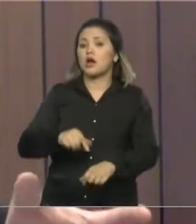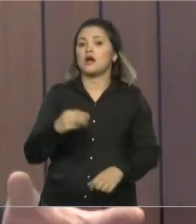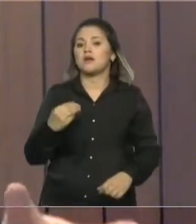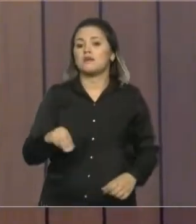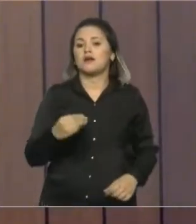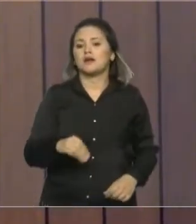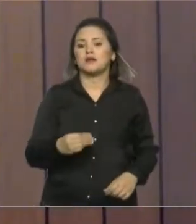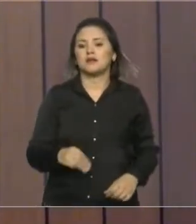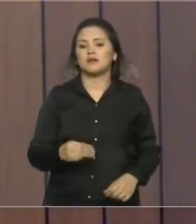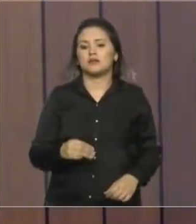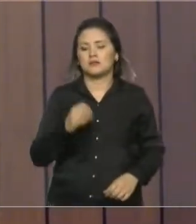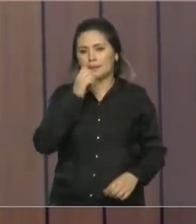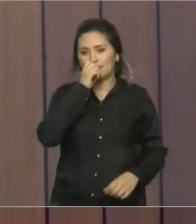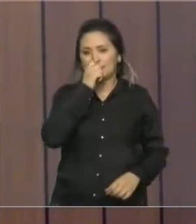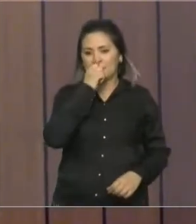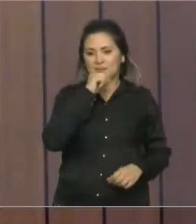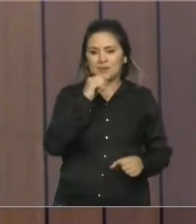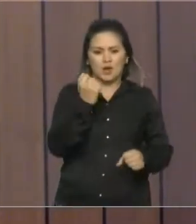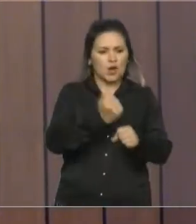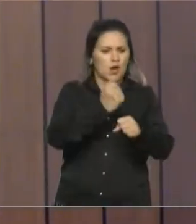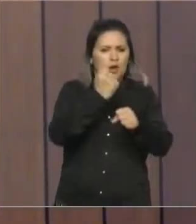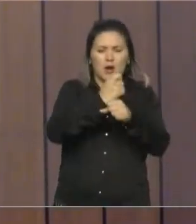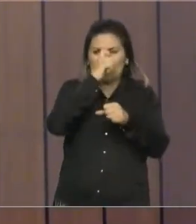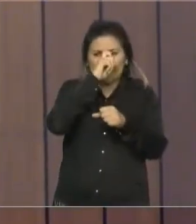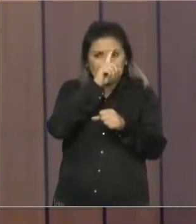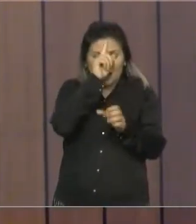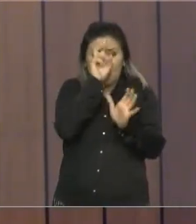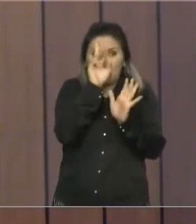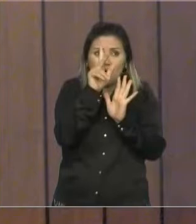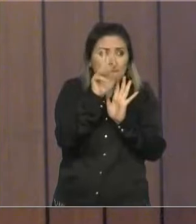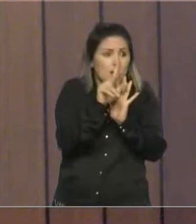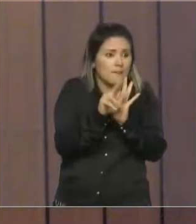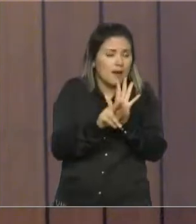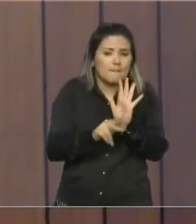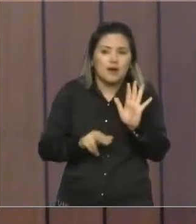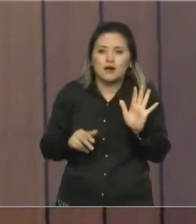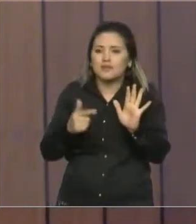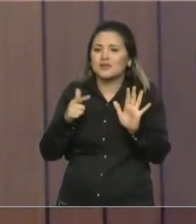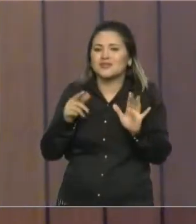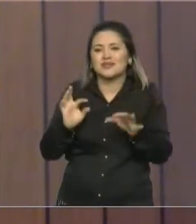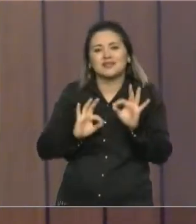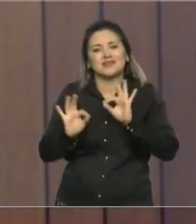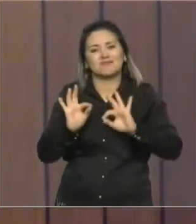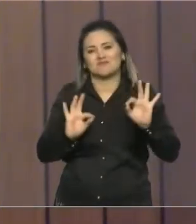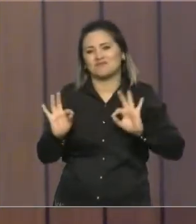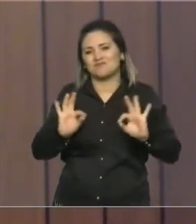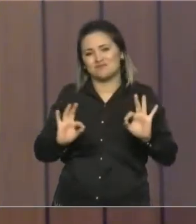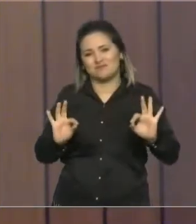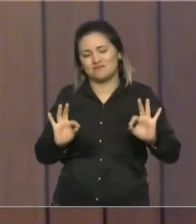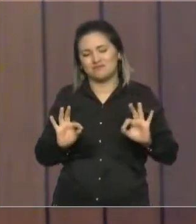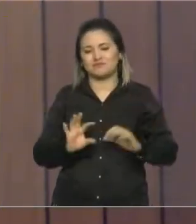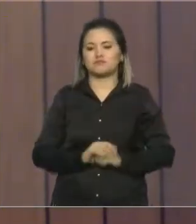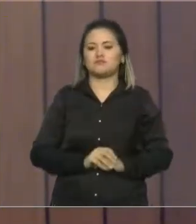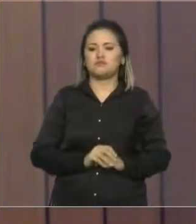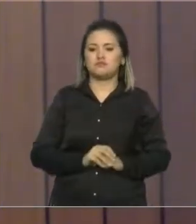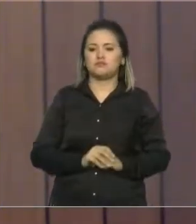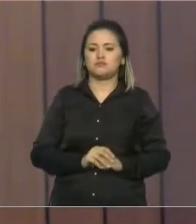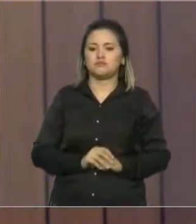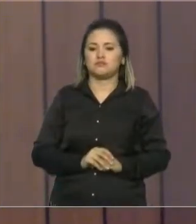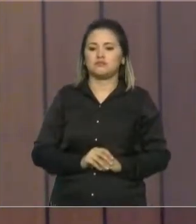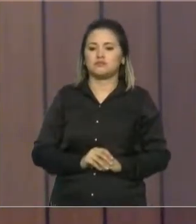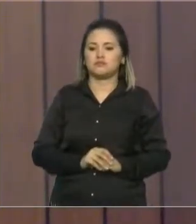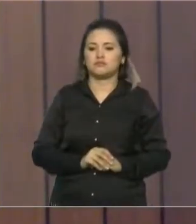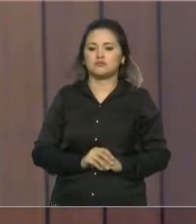aquela expansão que teve foi de uma maneira extremamente desorganizada. Agregar isso aí a, como Vossa Excelência